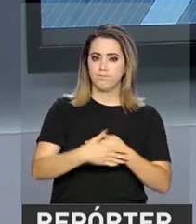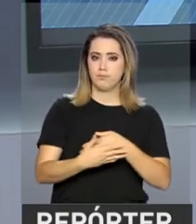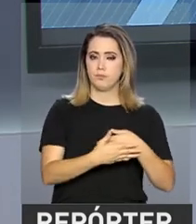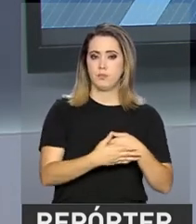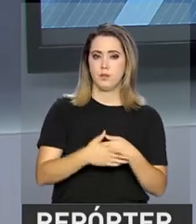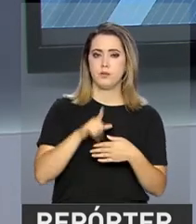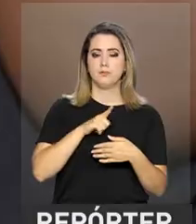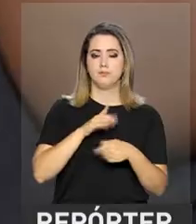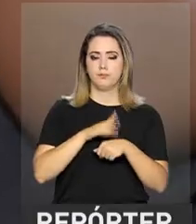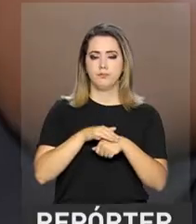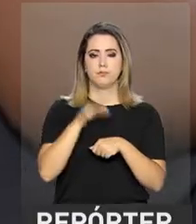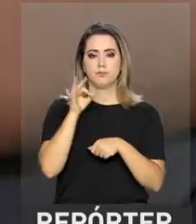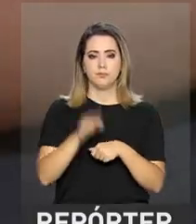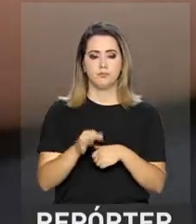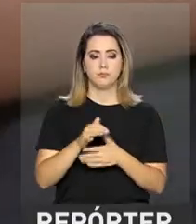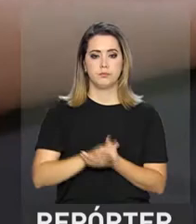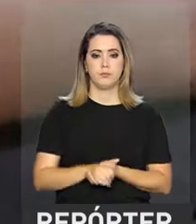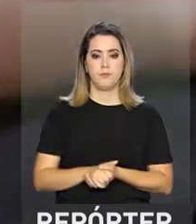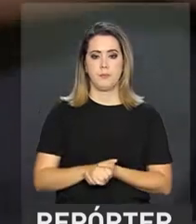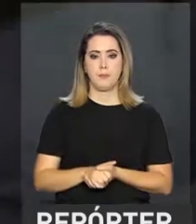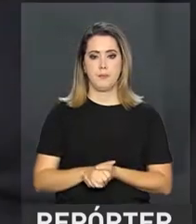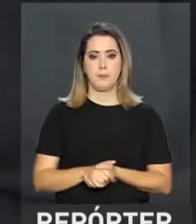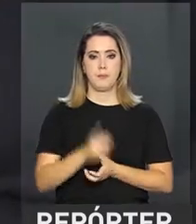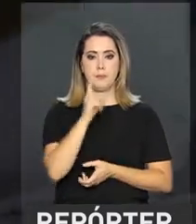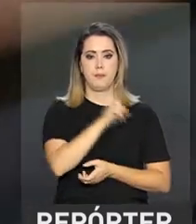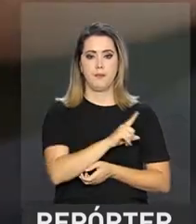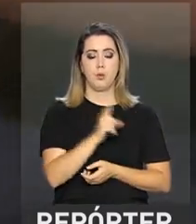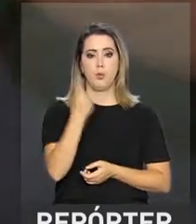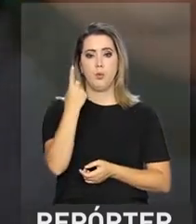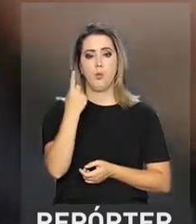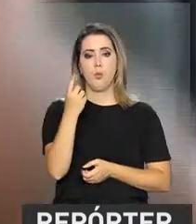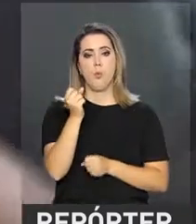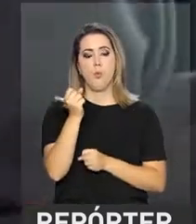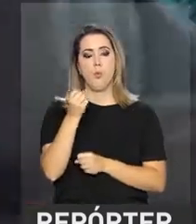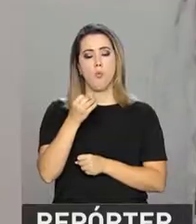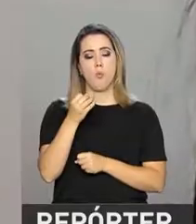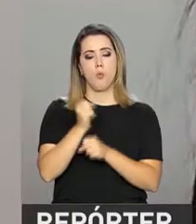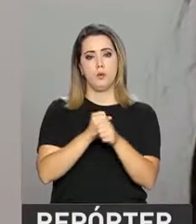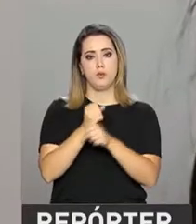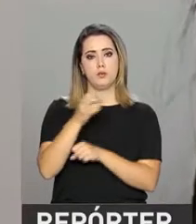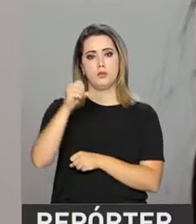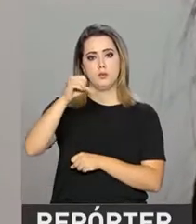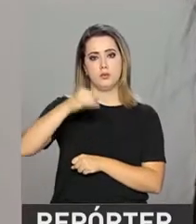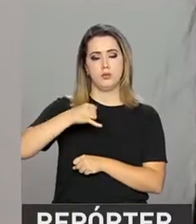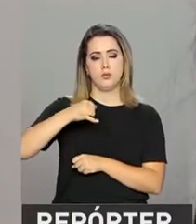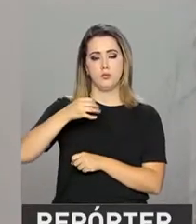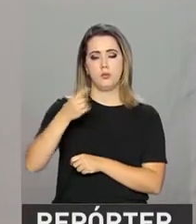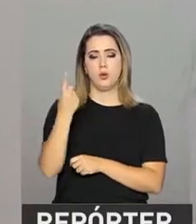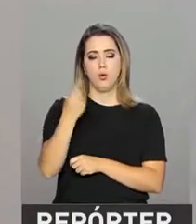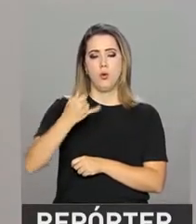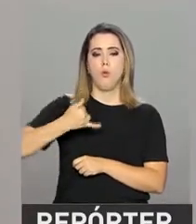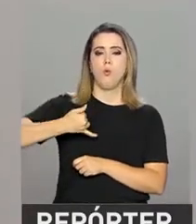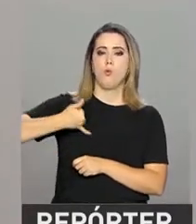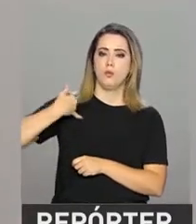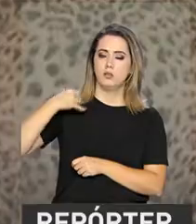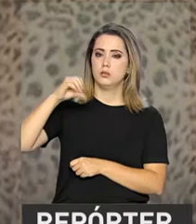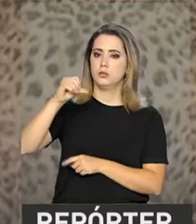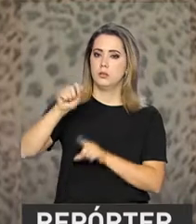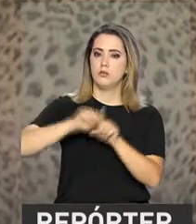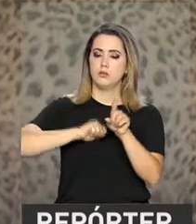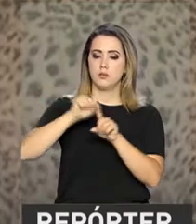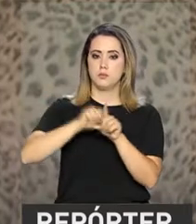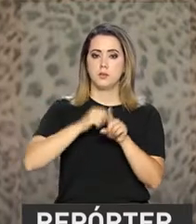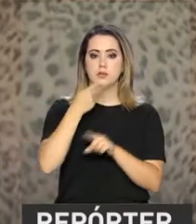país gustavo de 1 ano e 9 meses nasceu com microcefalia a mãe